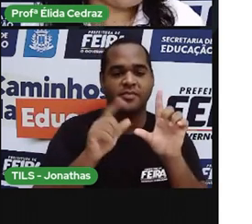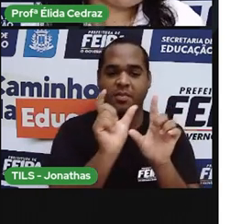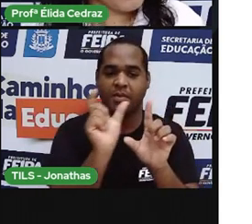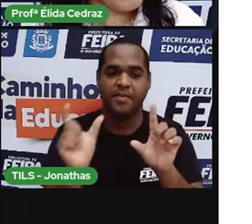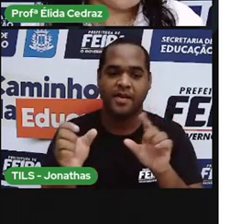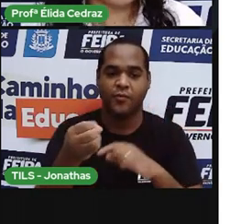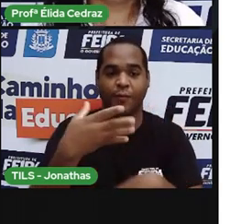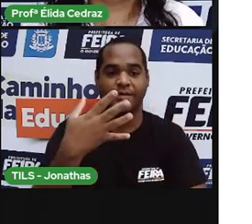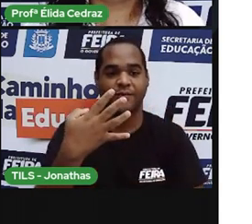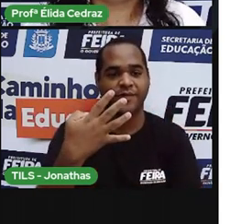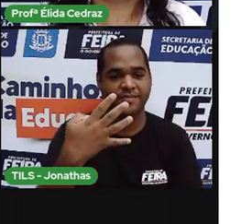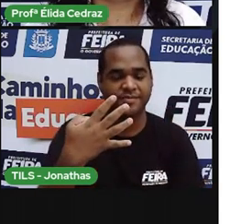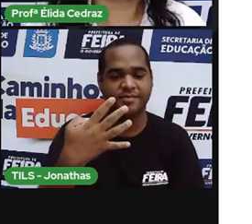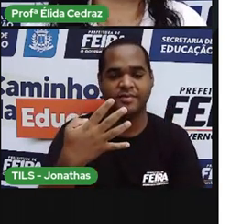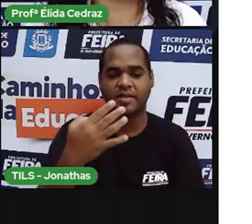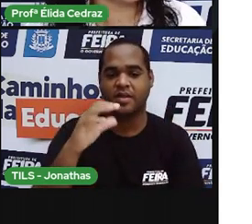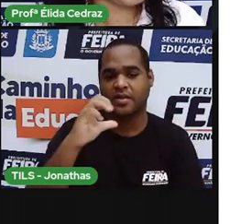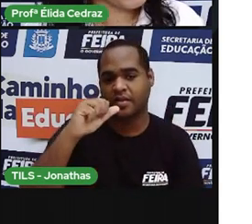Cama.